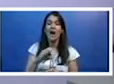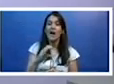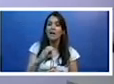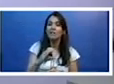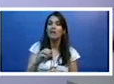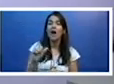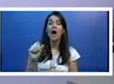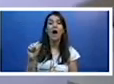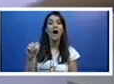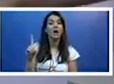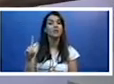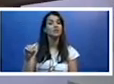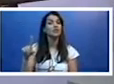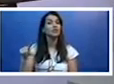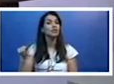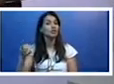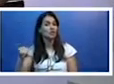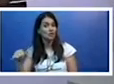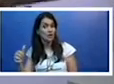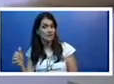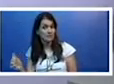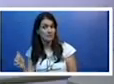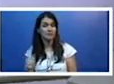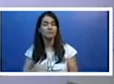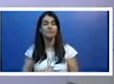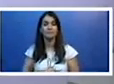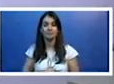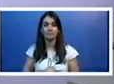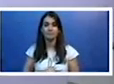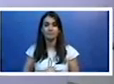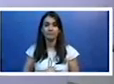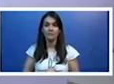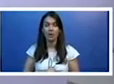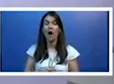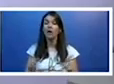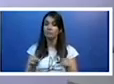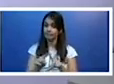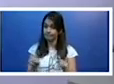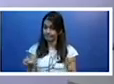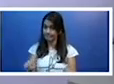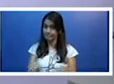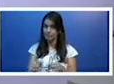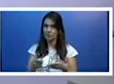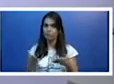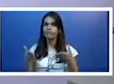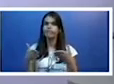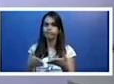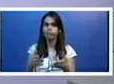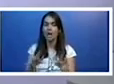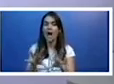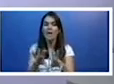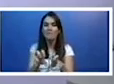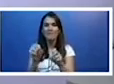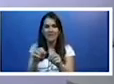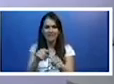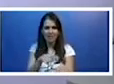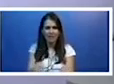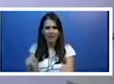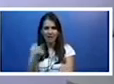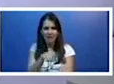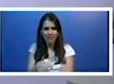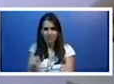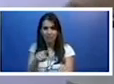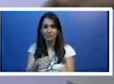cateto adjacente. Porque o outro é hipotenusa e cateto oposto, e o outro é cateto oposto e cateto